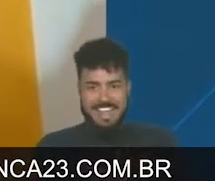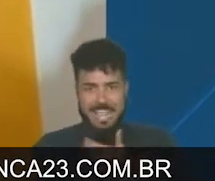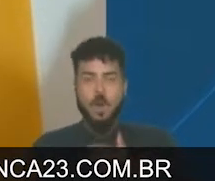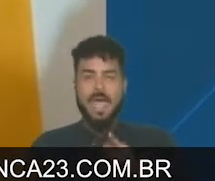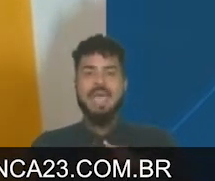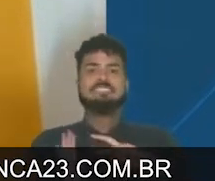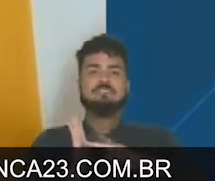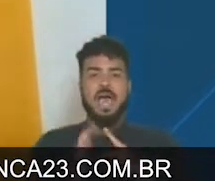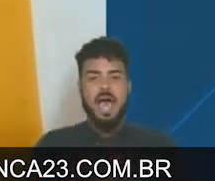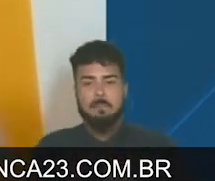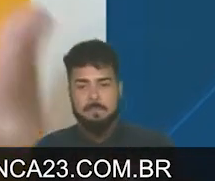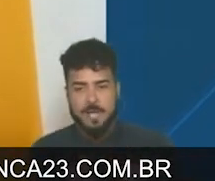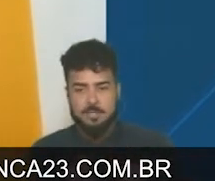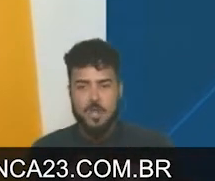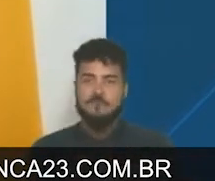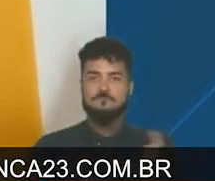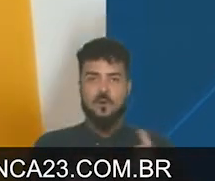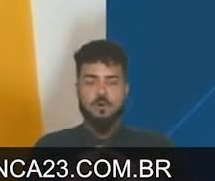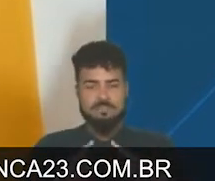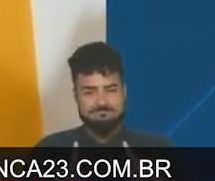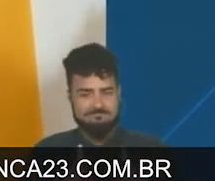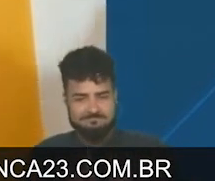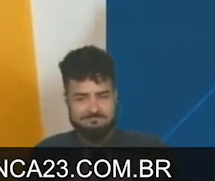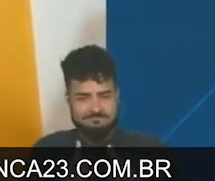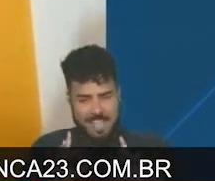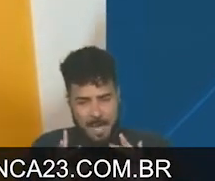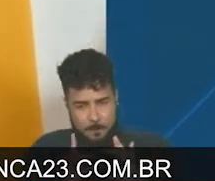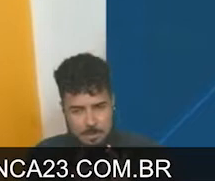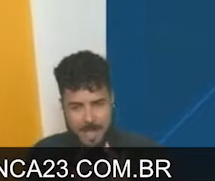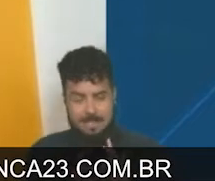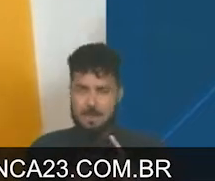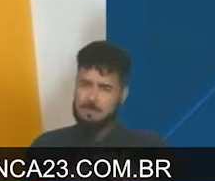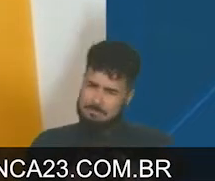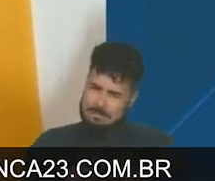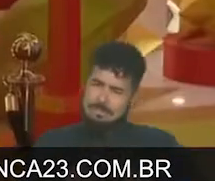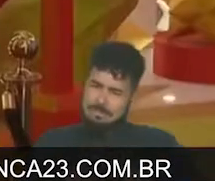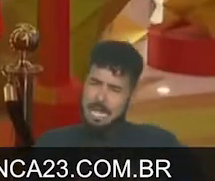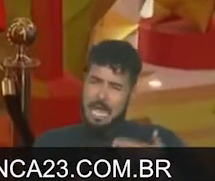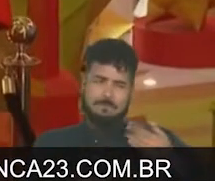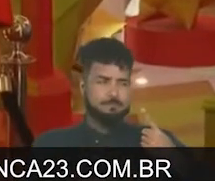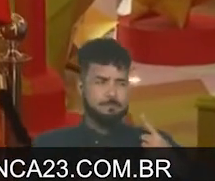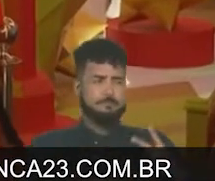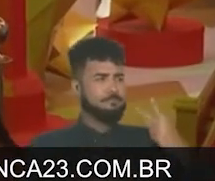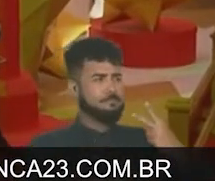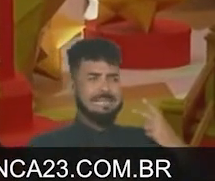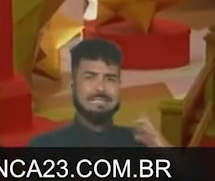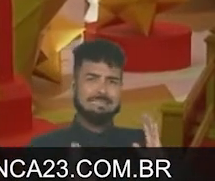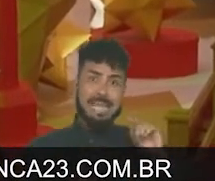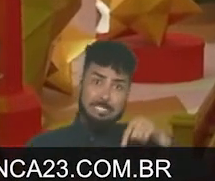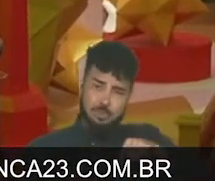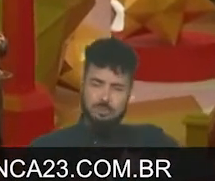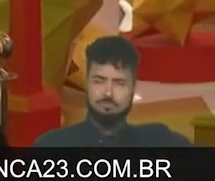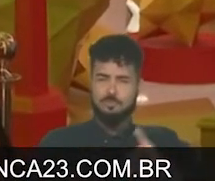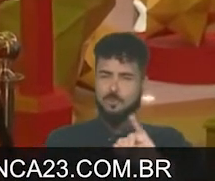abraço, entendeu? É o Natal da aproximação, né? A gente estava precisando muito disso. Eu acho que isso é muito importante.